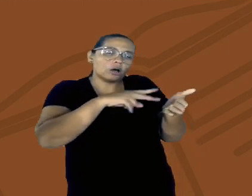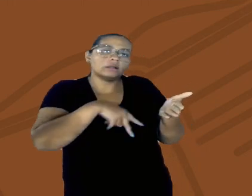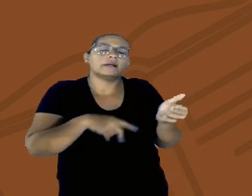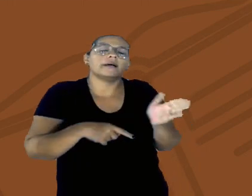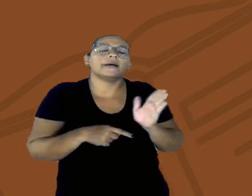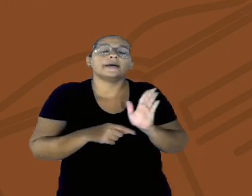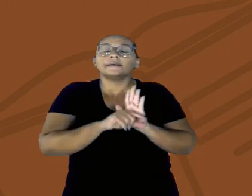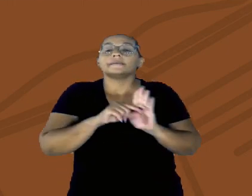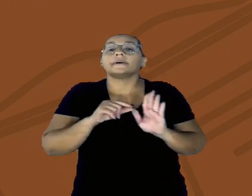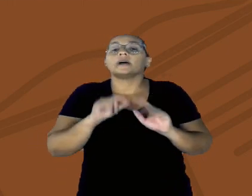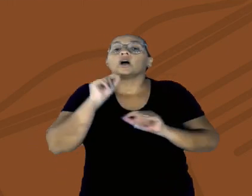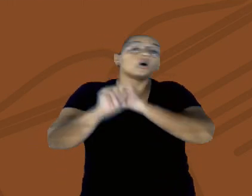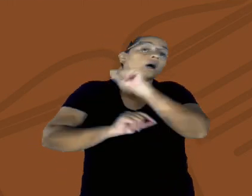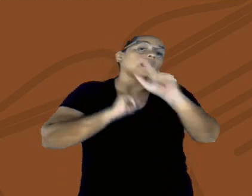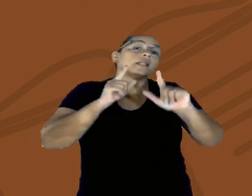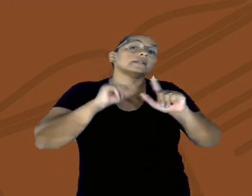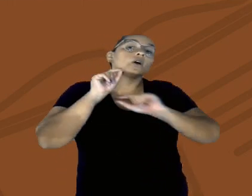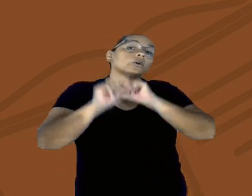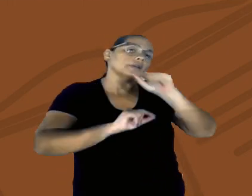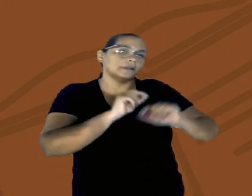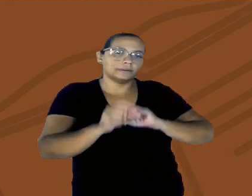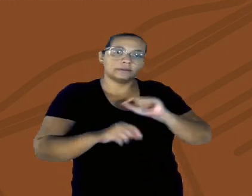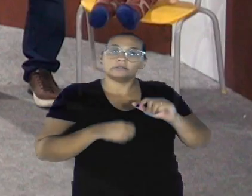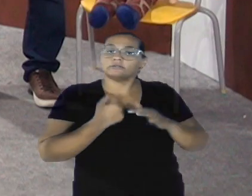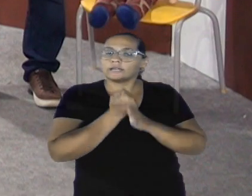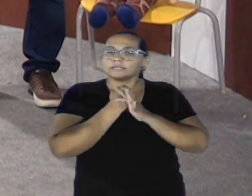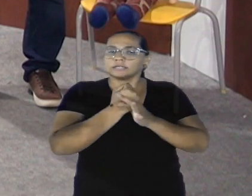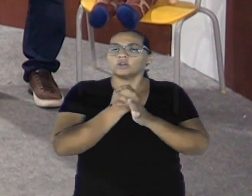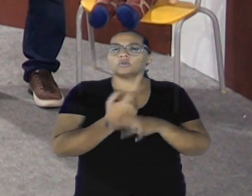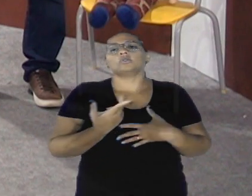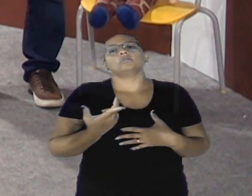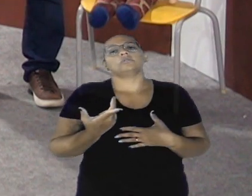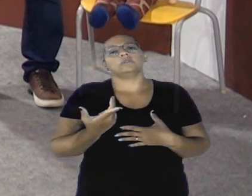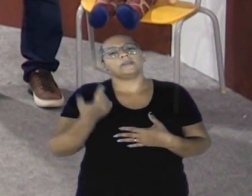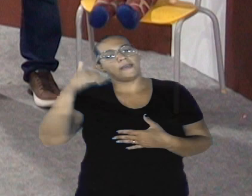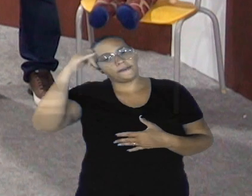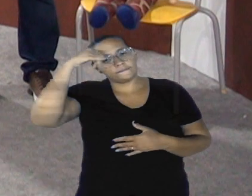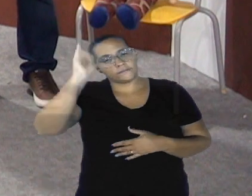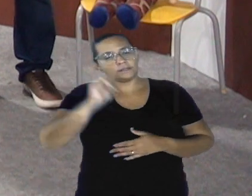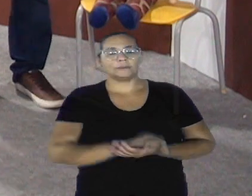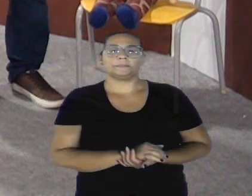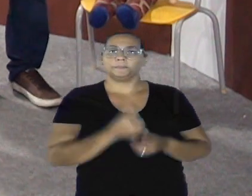garante a prevenção. No mais, eu gostaria